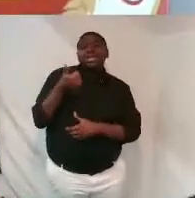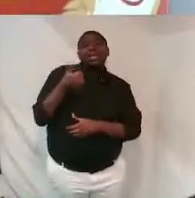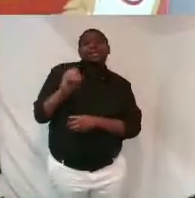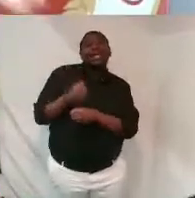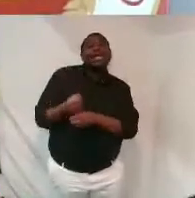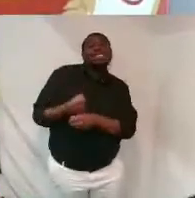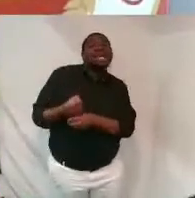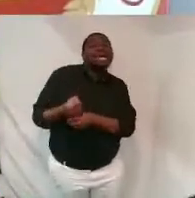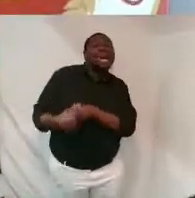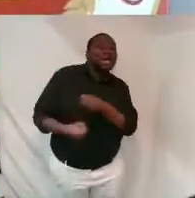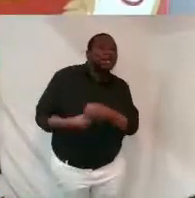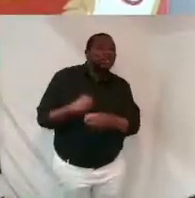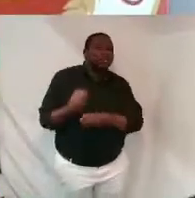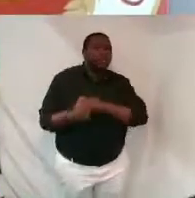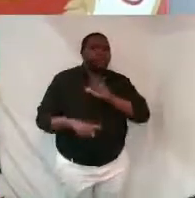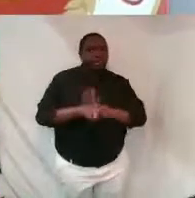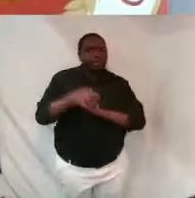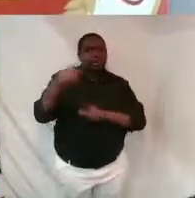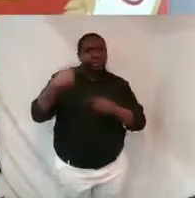Política Nacional, bem antes.